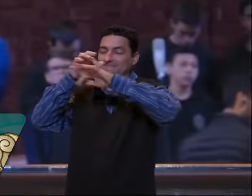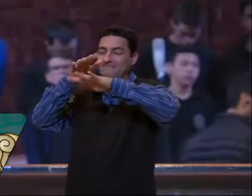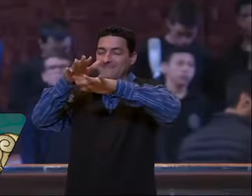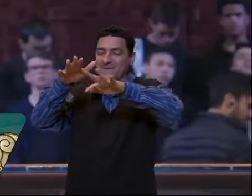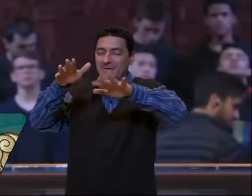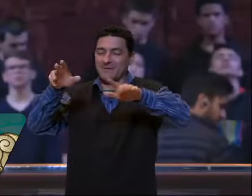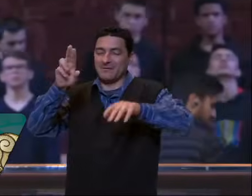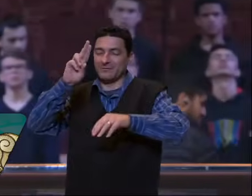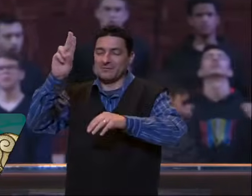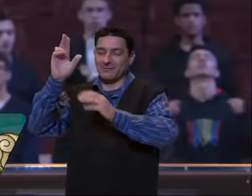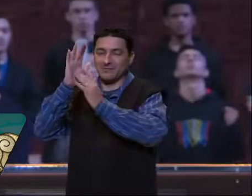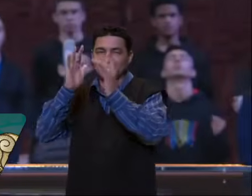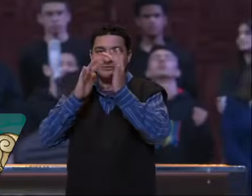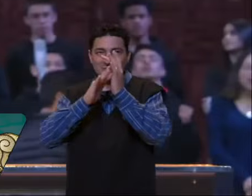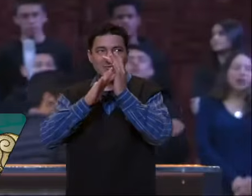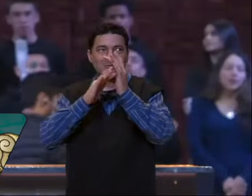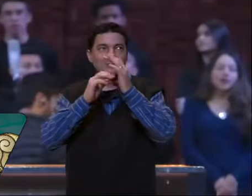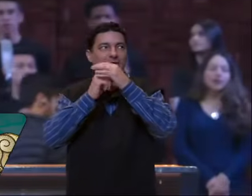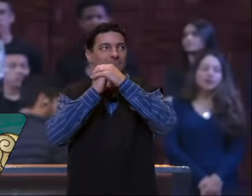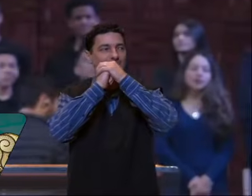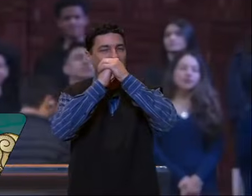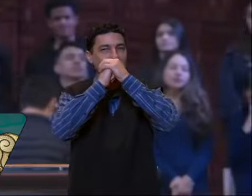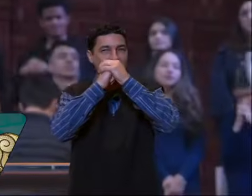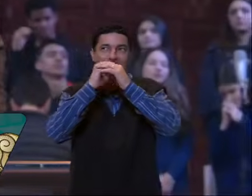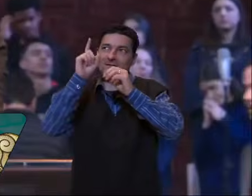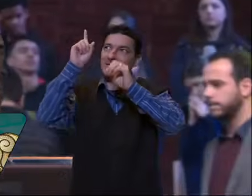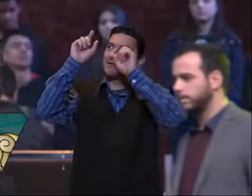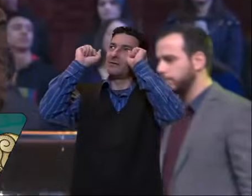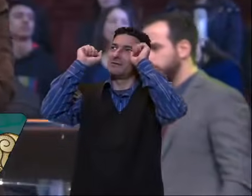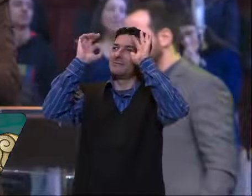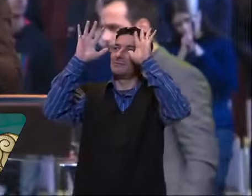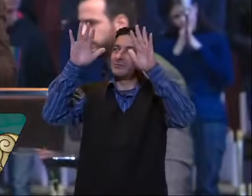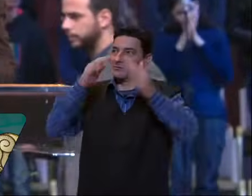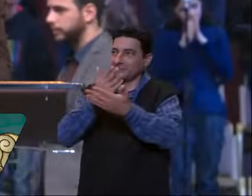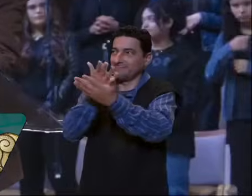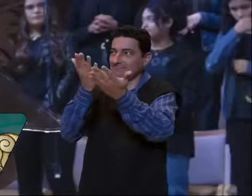nome de Jesus, amém. Deus abençoe vocês.